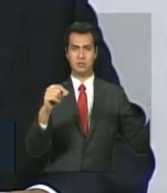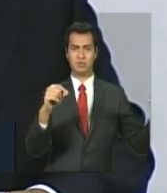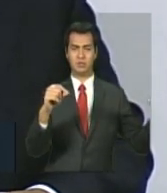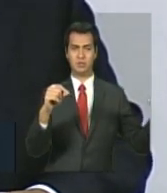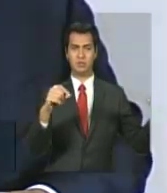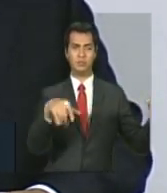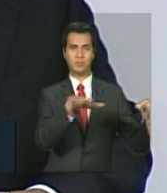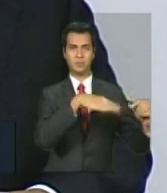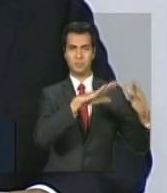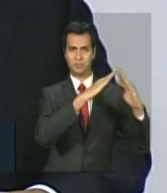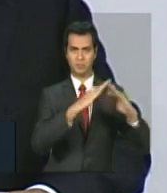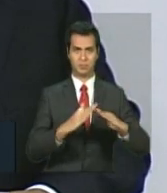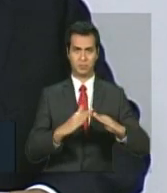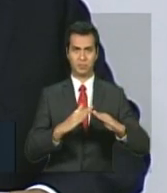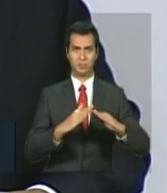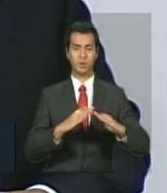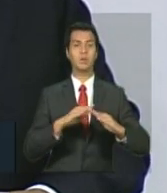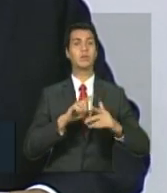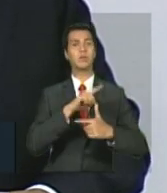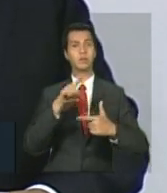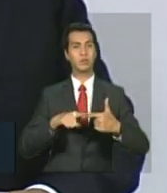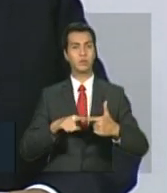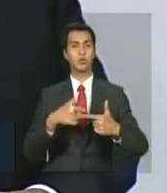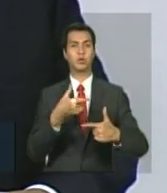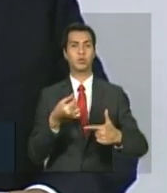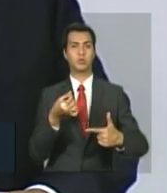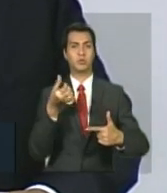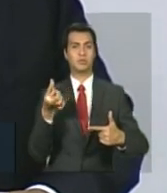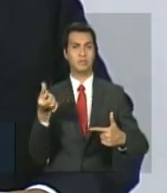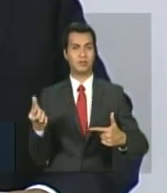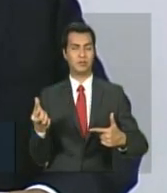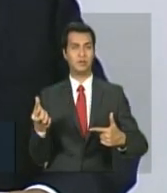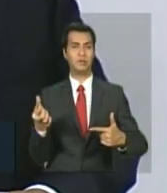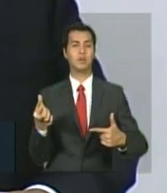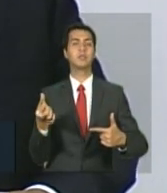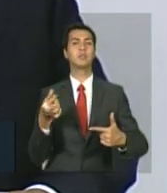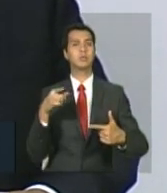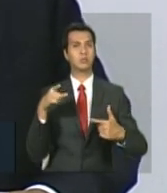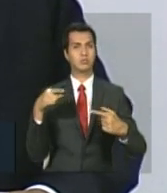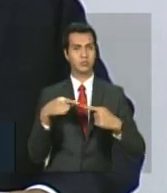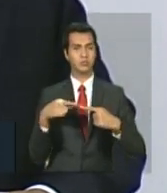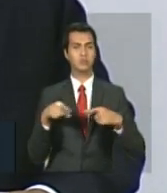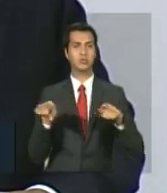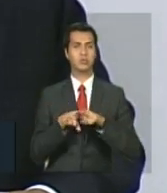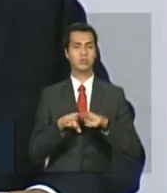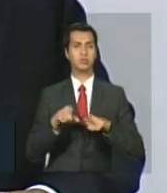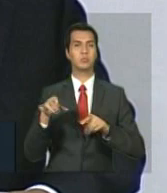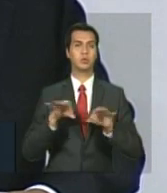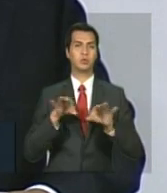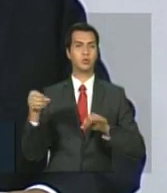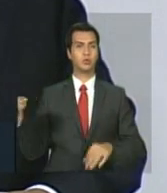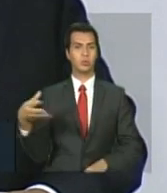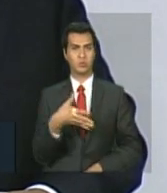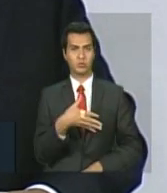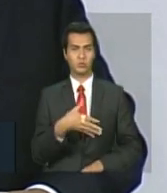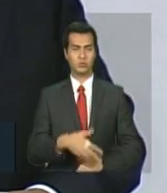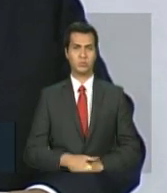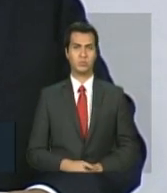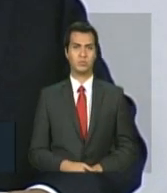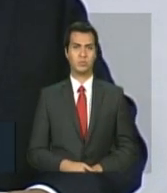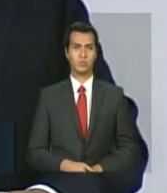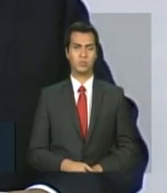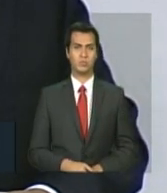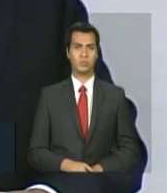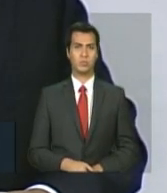nova entidade, em 2006, apresentou, se inspirando nos ideais do segundo tempo, um novo projeto.